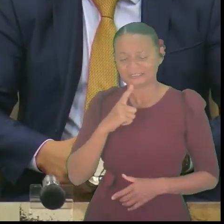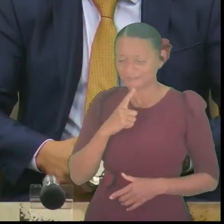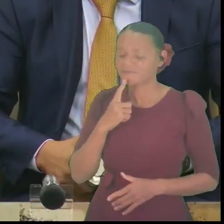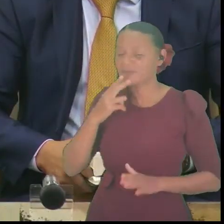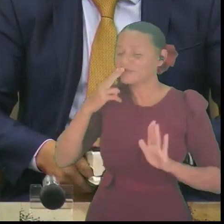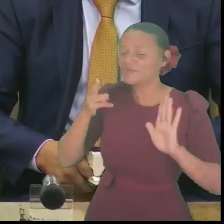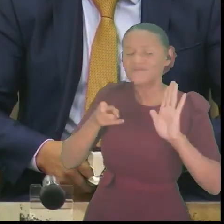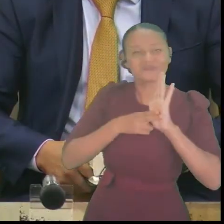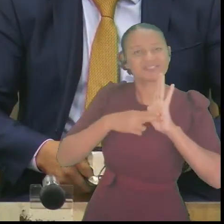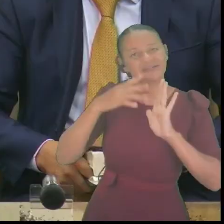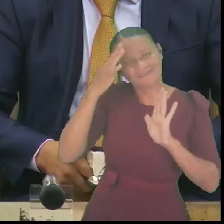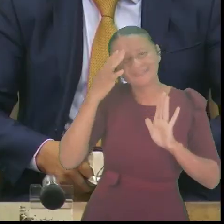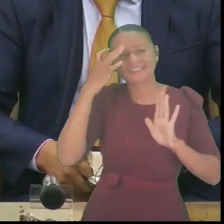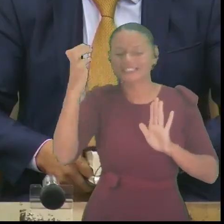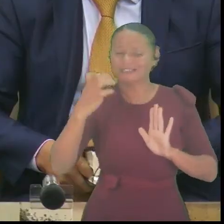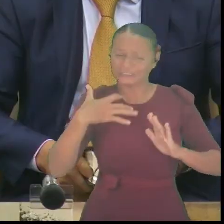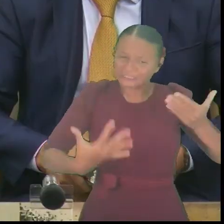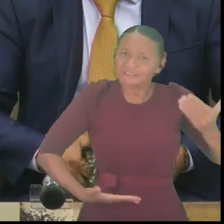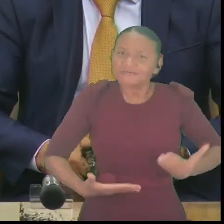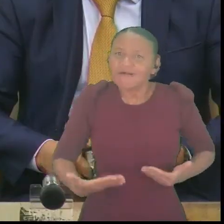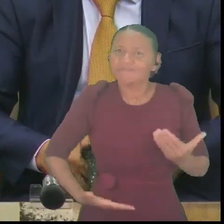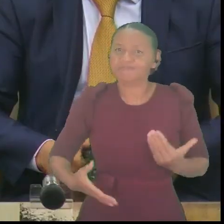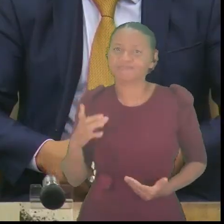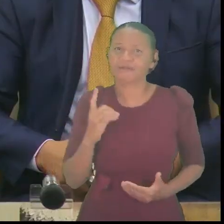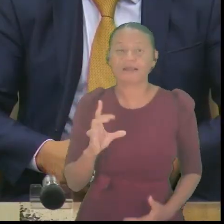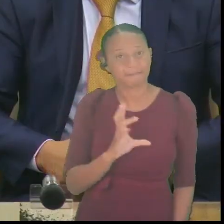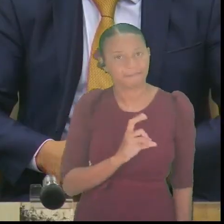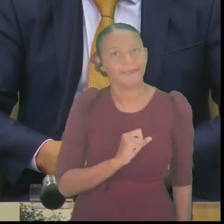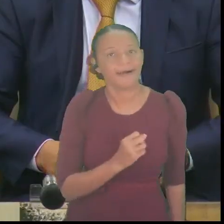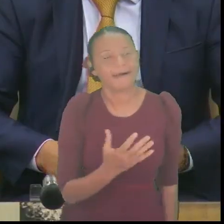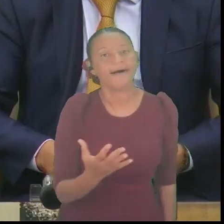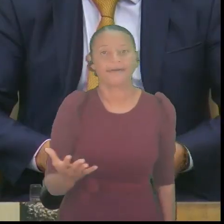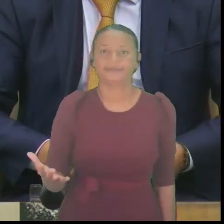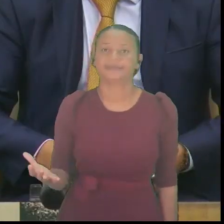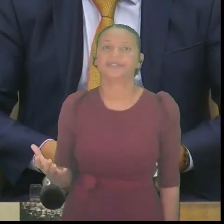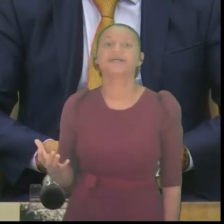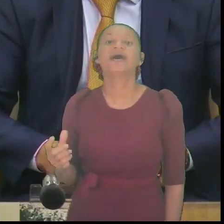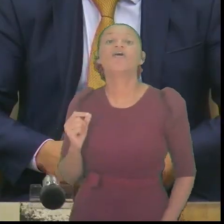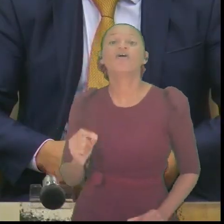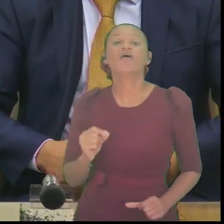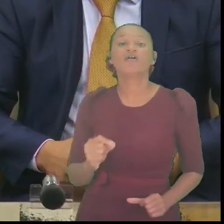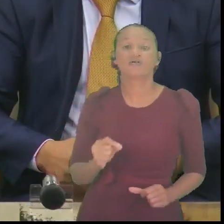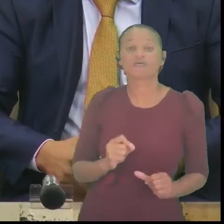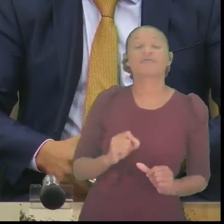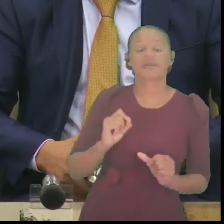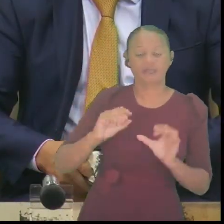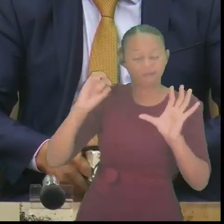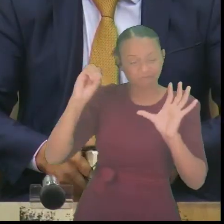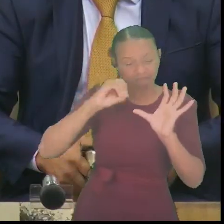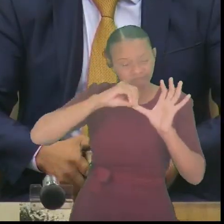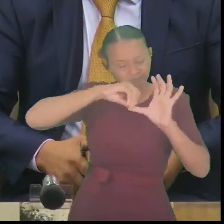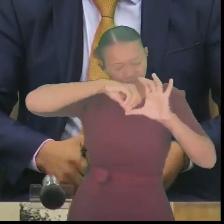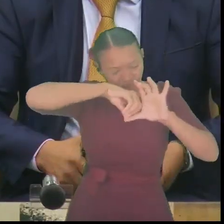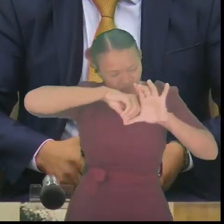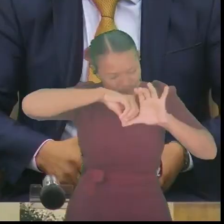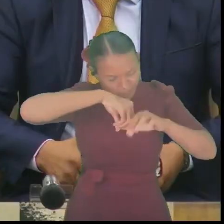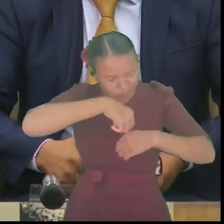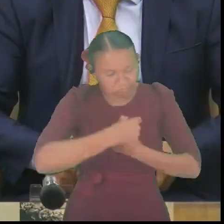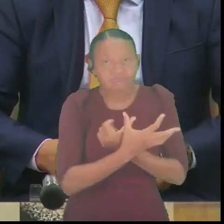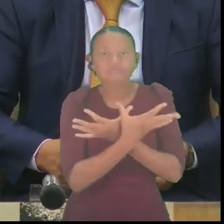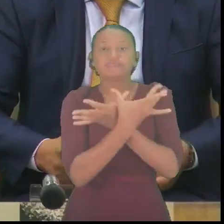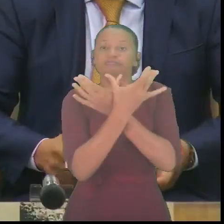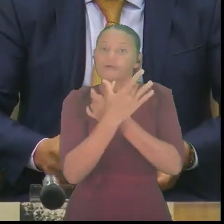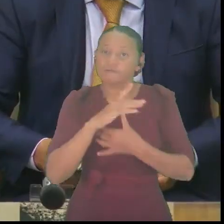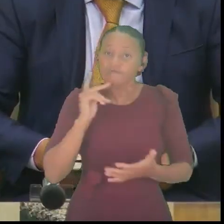fé, se somos servos de Deus, queridos, a metamorfose precisa ser uma realidade. Se você era